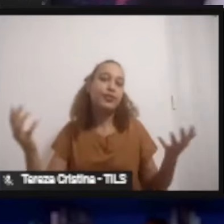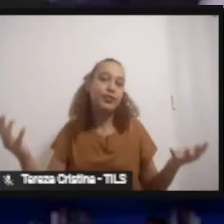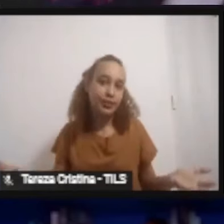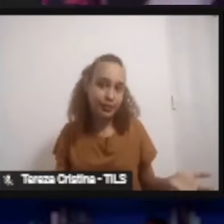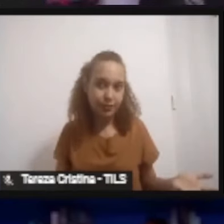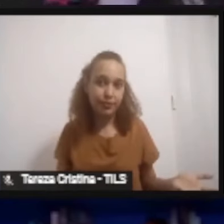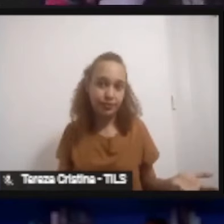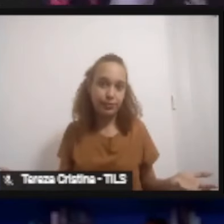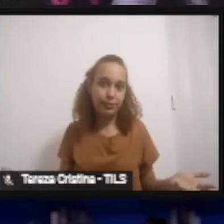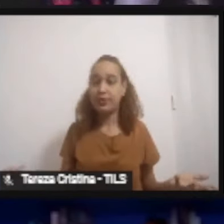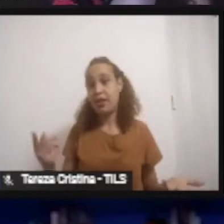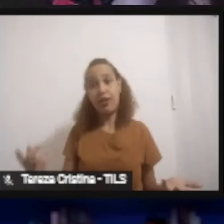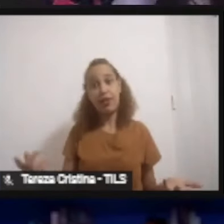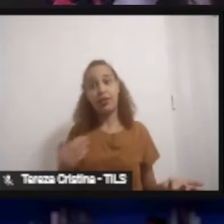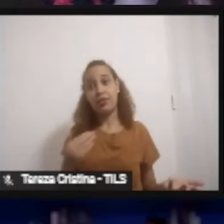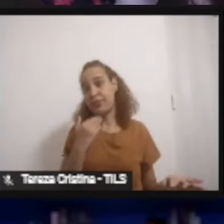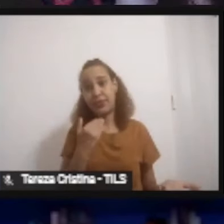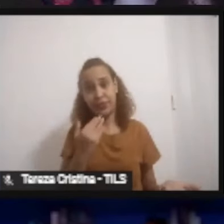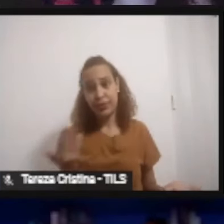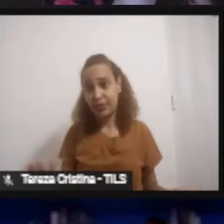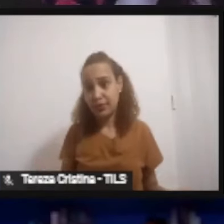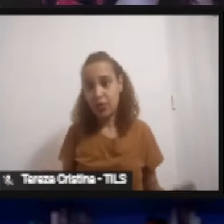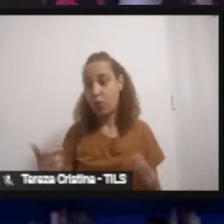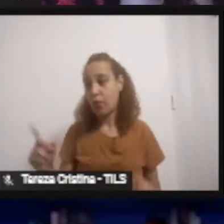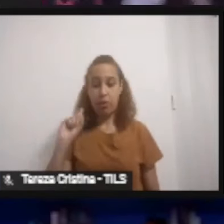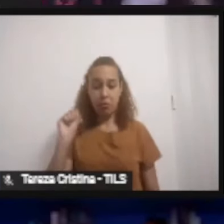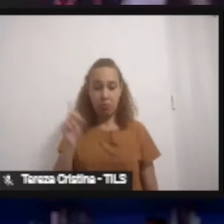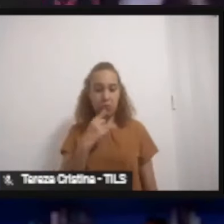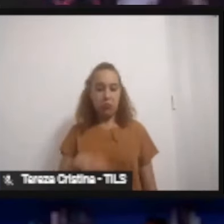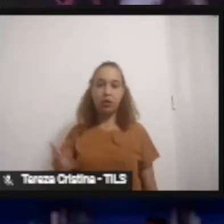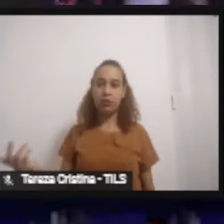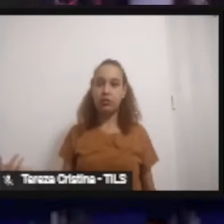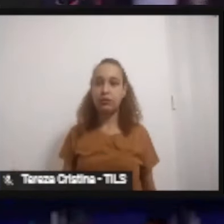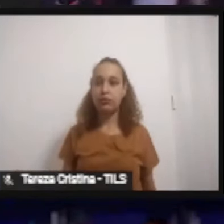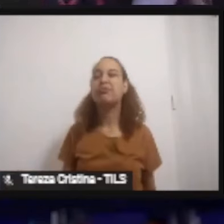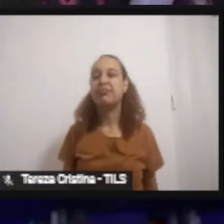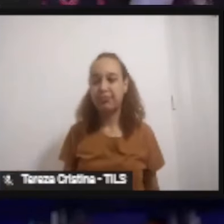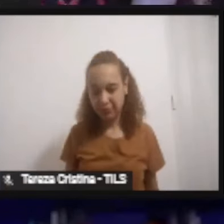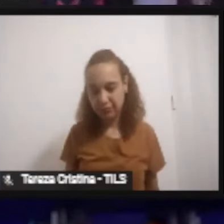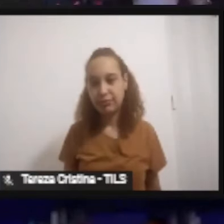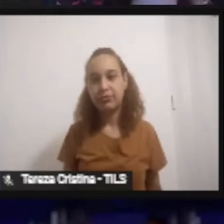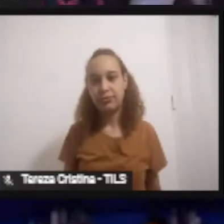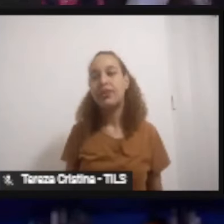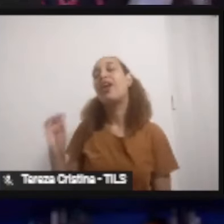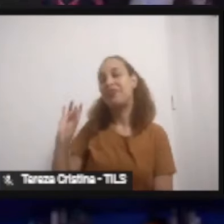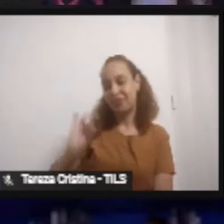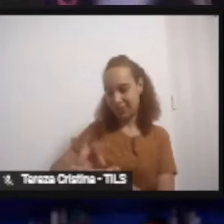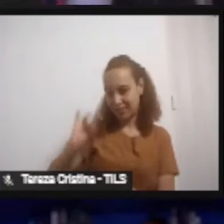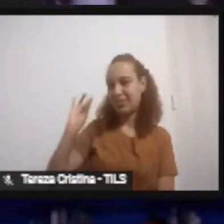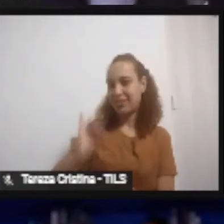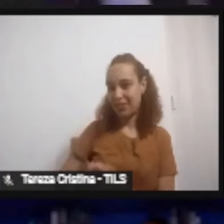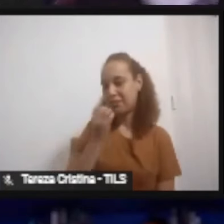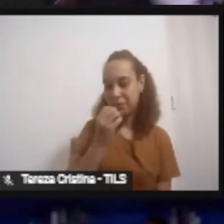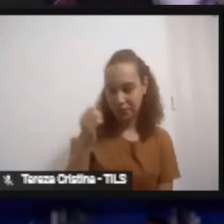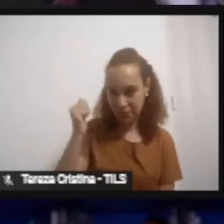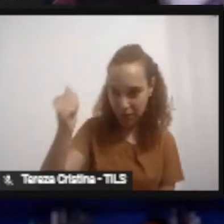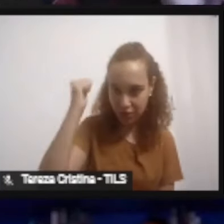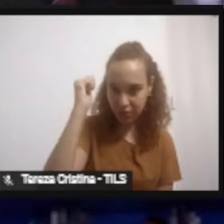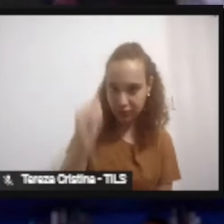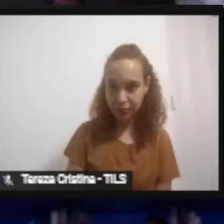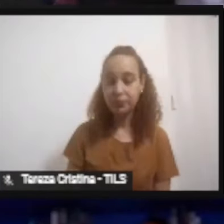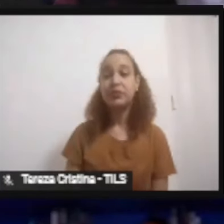ah, mas não vai, porque a minha mãe não tem como me proibir de fazer isso. É, exato. Boa. Né? Isso nos essa...